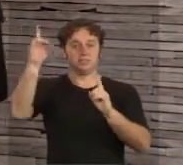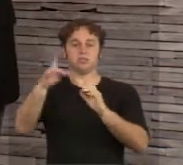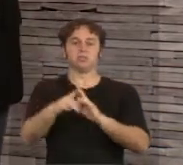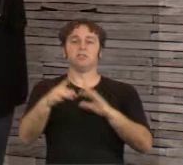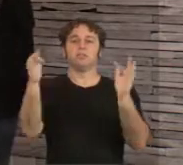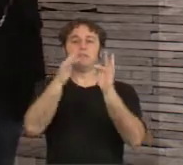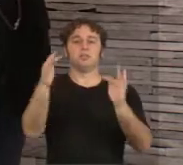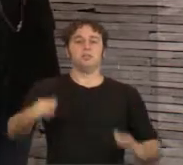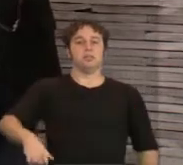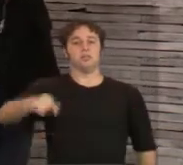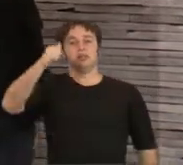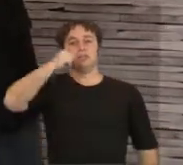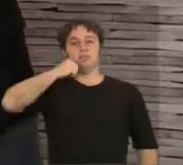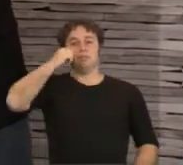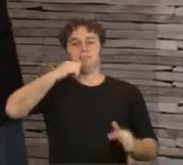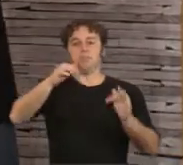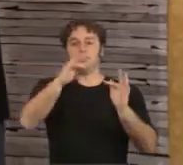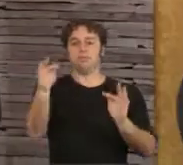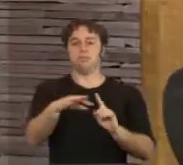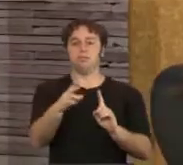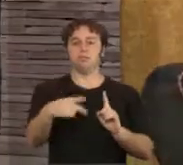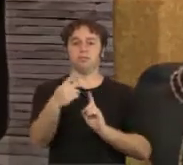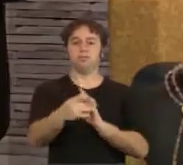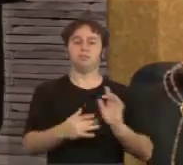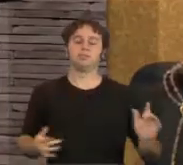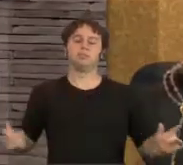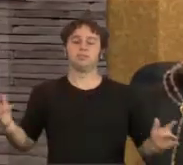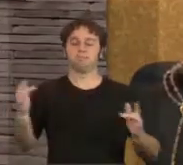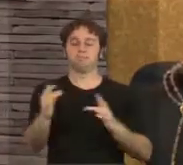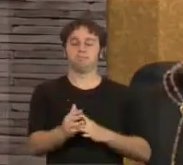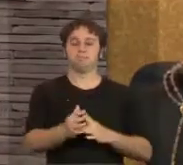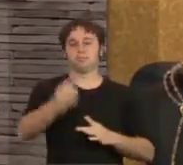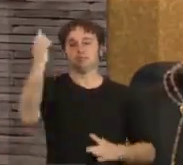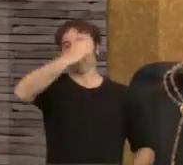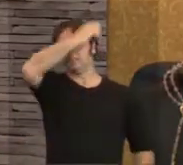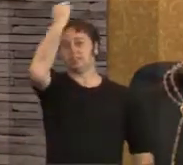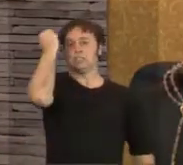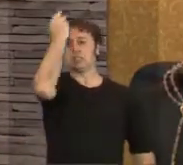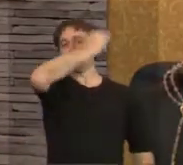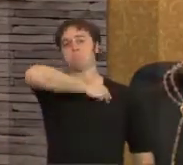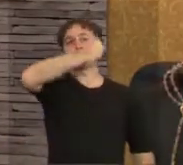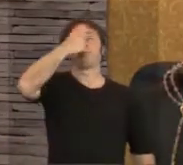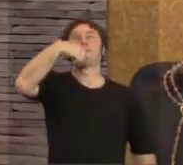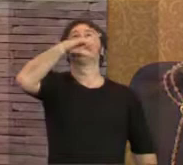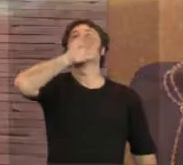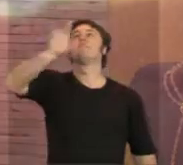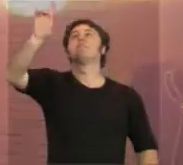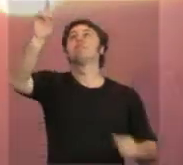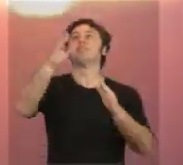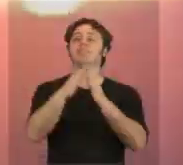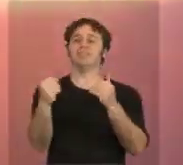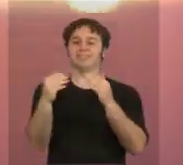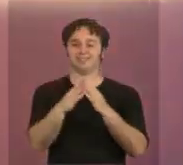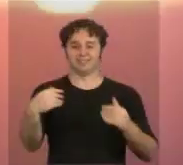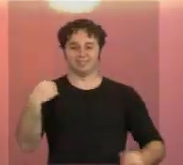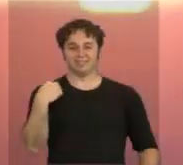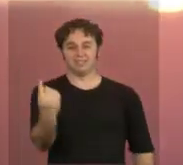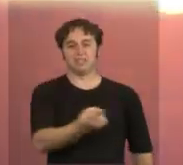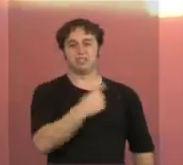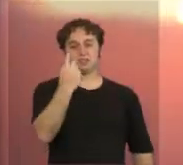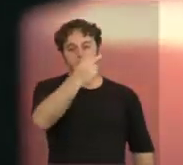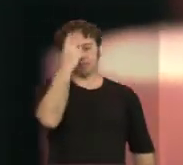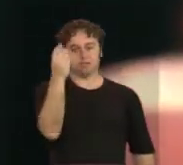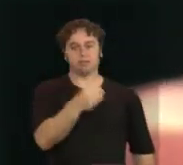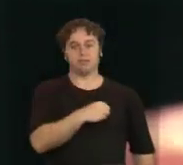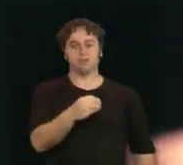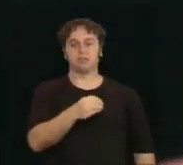o Senhor é convosco. Bendita sois vós entre as mulheres, e bendito é o fruto do vosso ventre, Jesus. Santa Maria, Mãe de